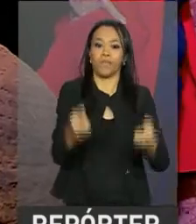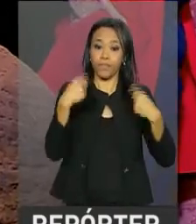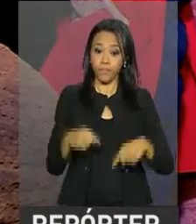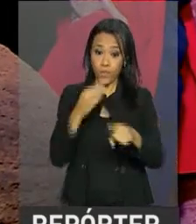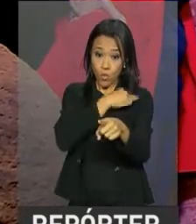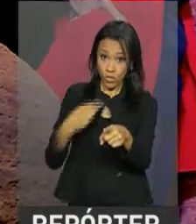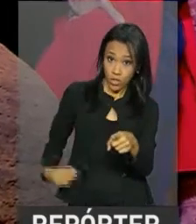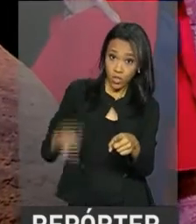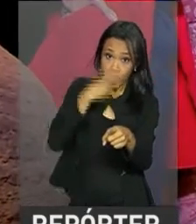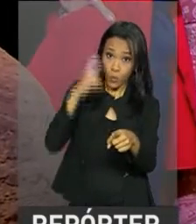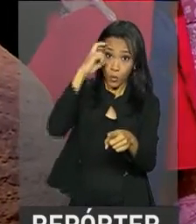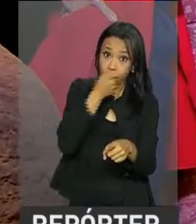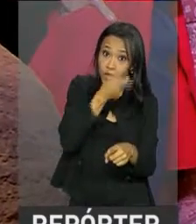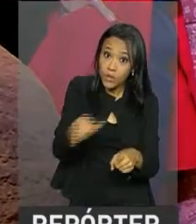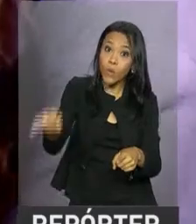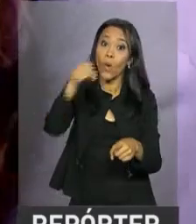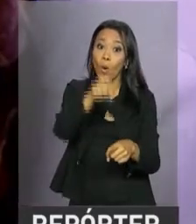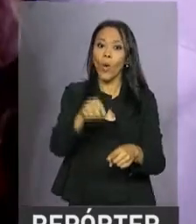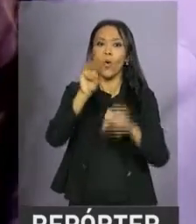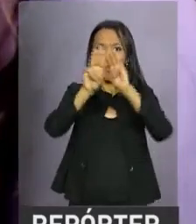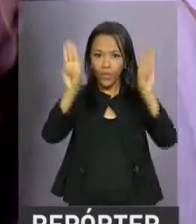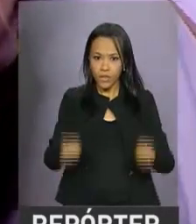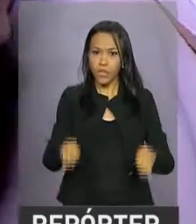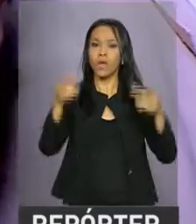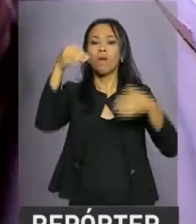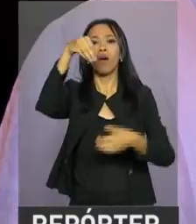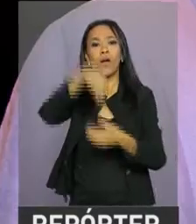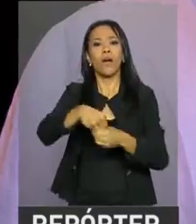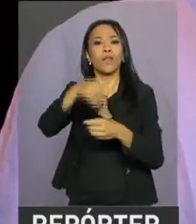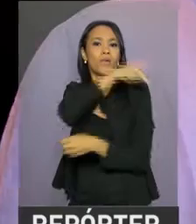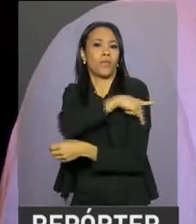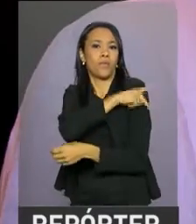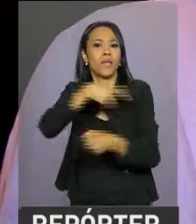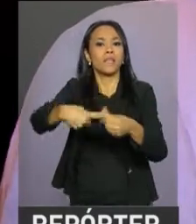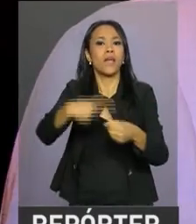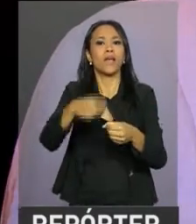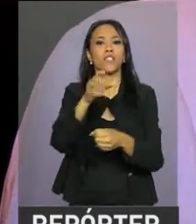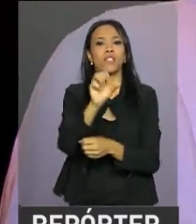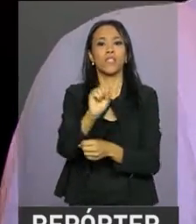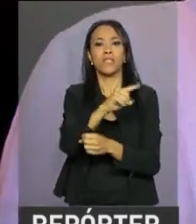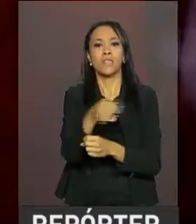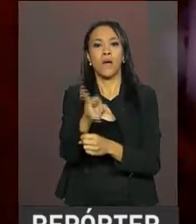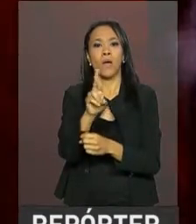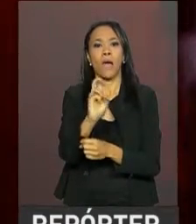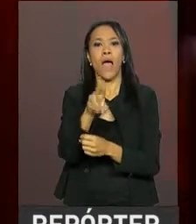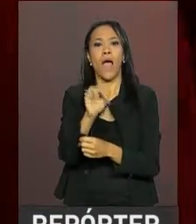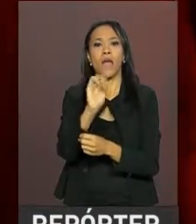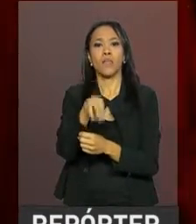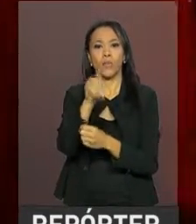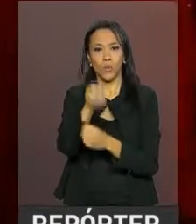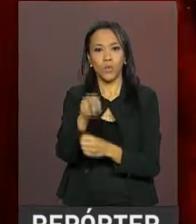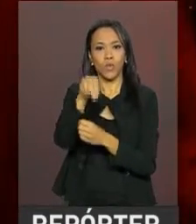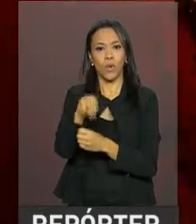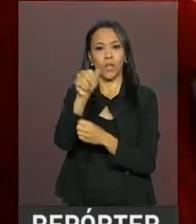também visitou o museu do homem americano no município piauiense de são raimundo nonato as peças mostram a importância do património